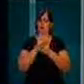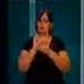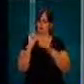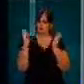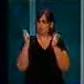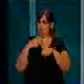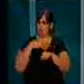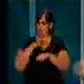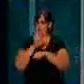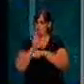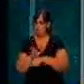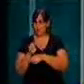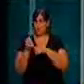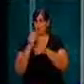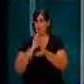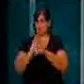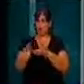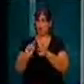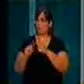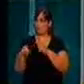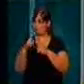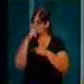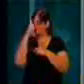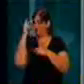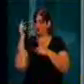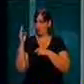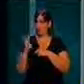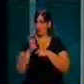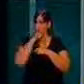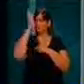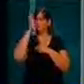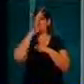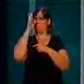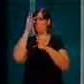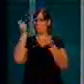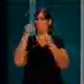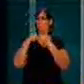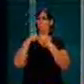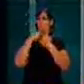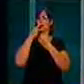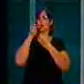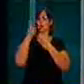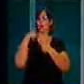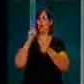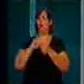essa conduta que falsamente me é atribuída, já...